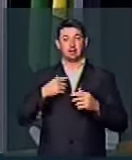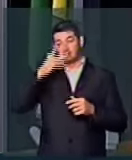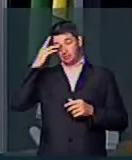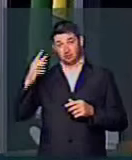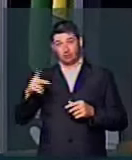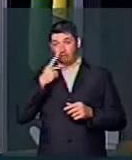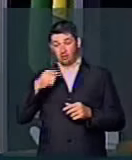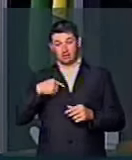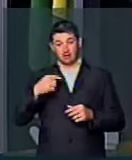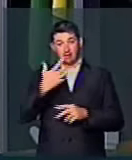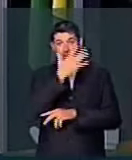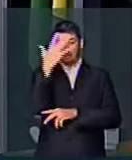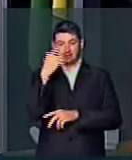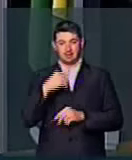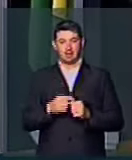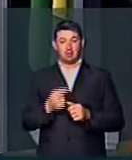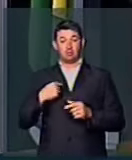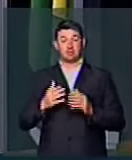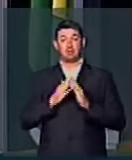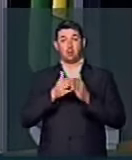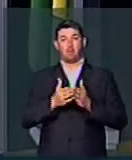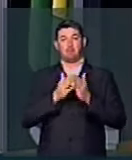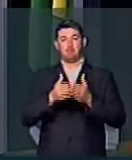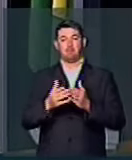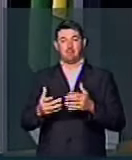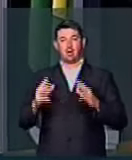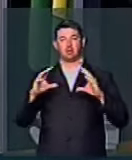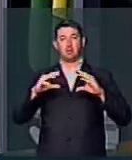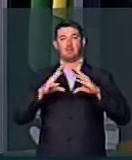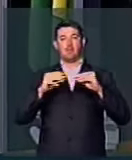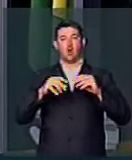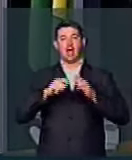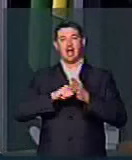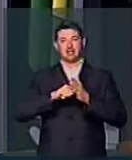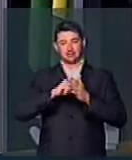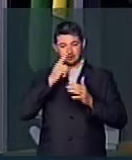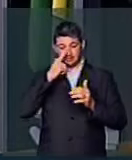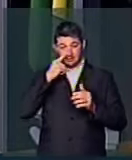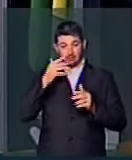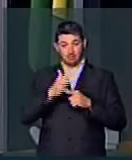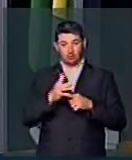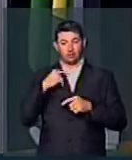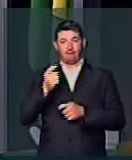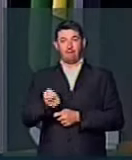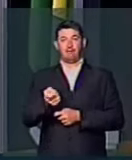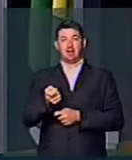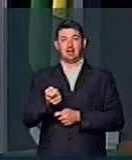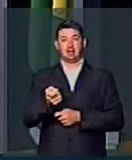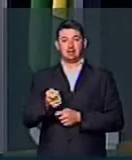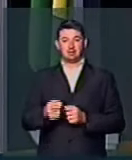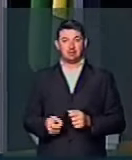autuado nesse crime ambiental aqui por estar sentado num barco de borracha, motor de 40 HPs, uma varinha no fundo do